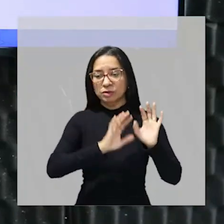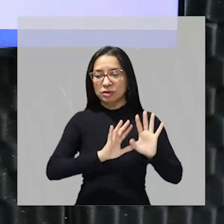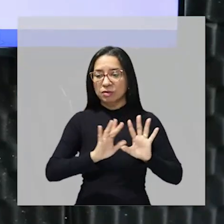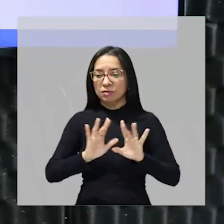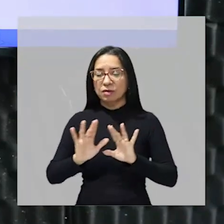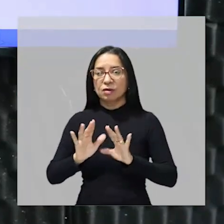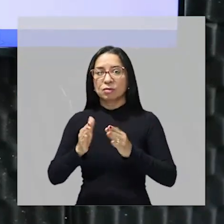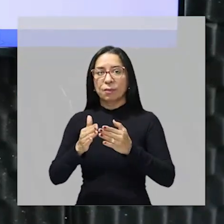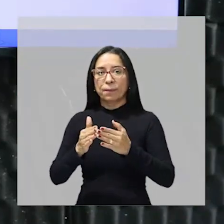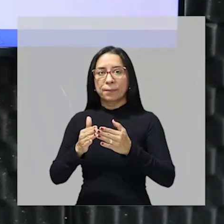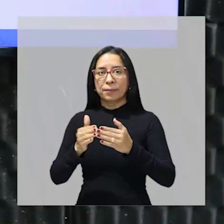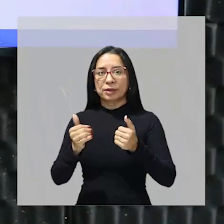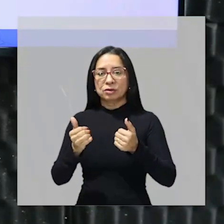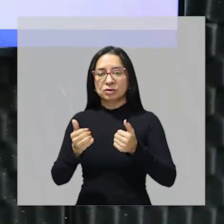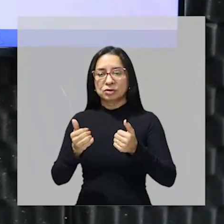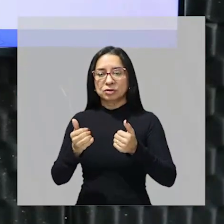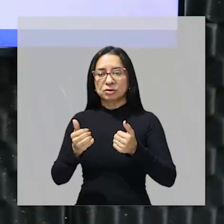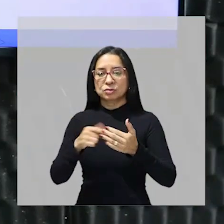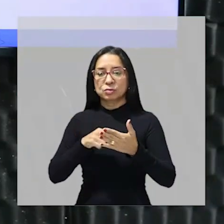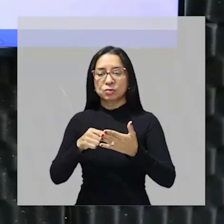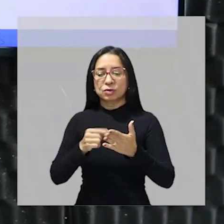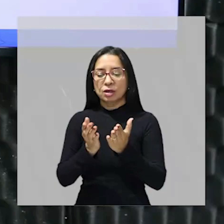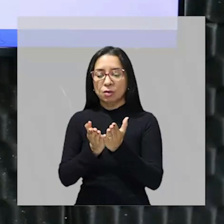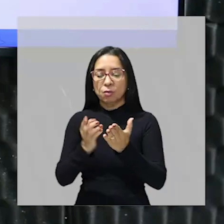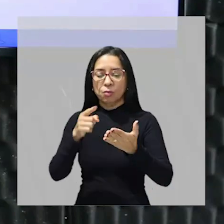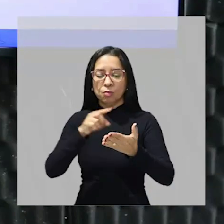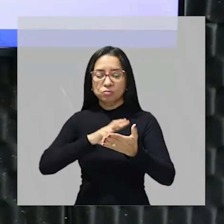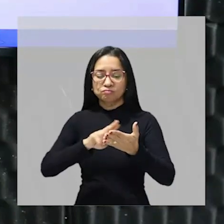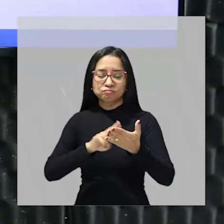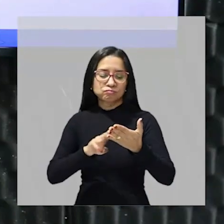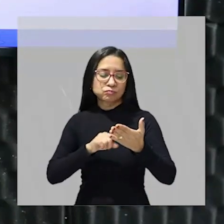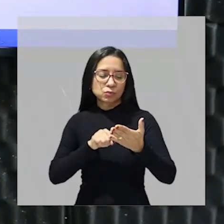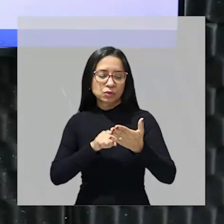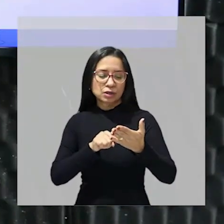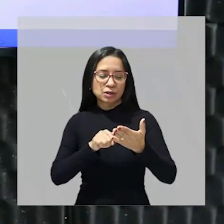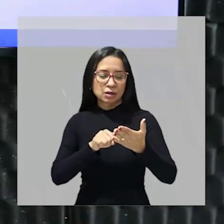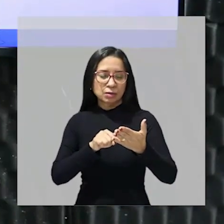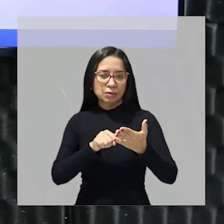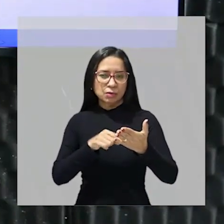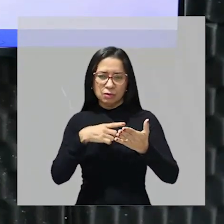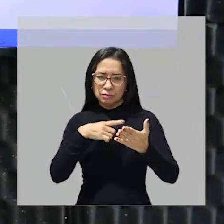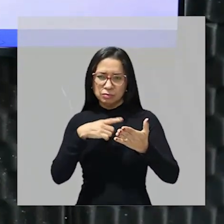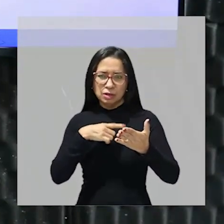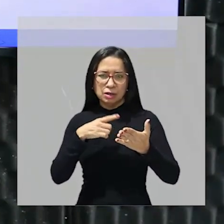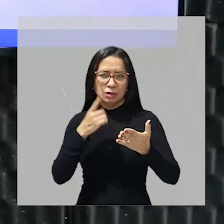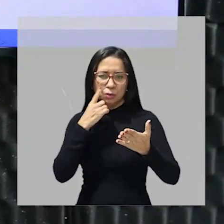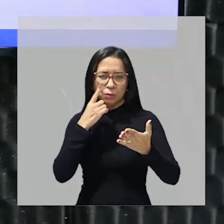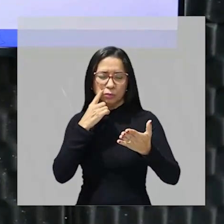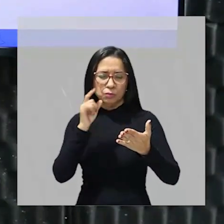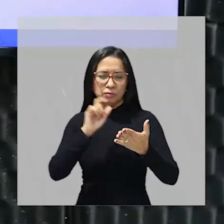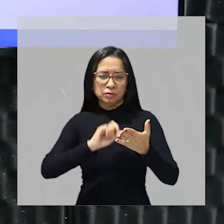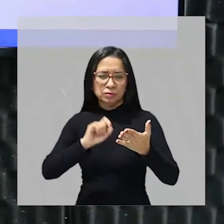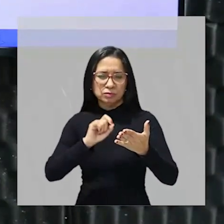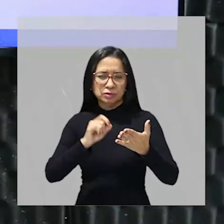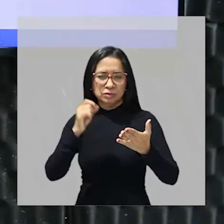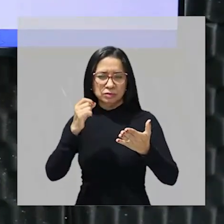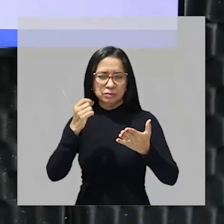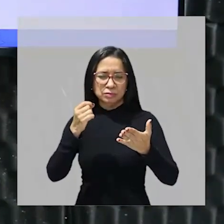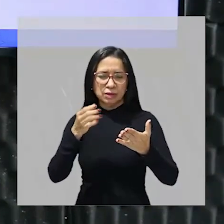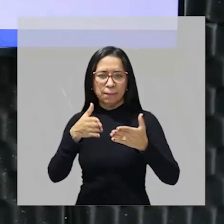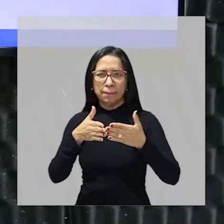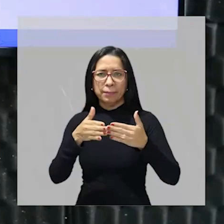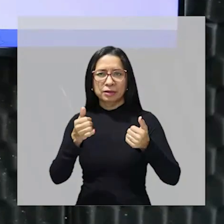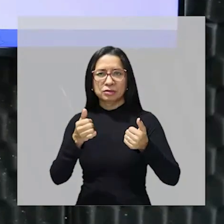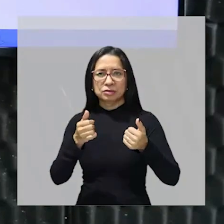nós pedimos o cardápio, tá? Nós temos alguma dúvida do que nós vamos pedir,